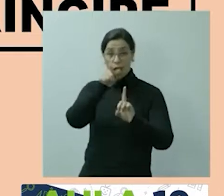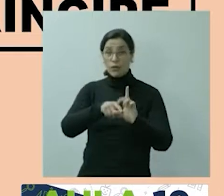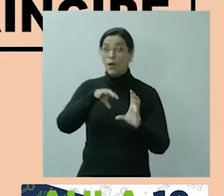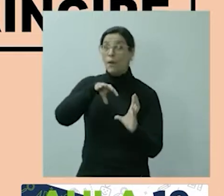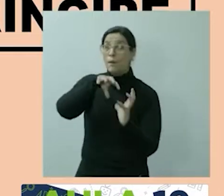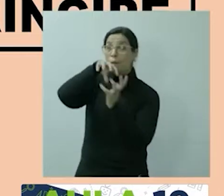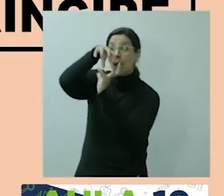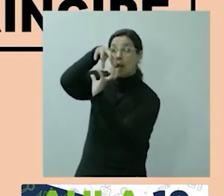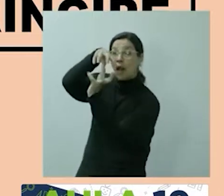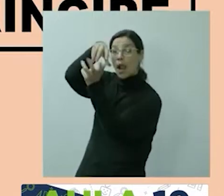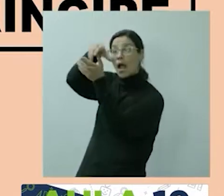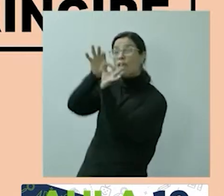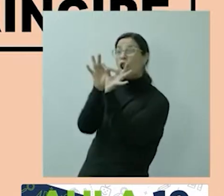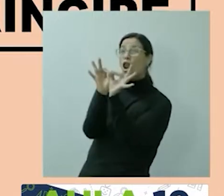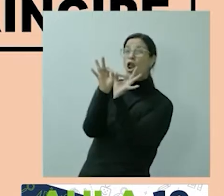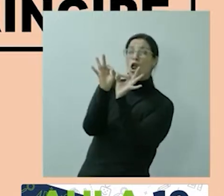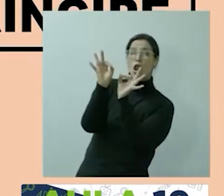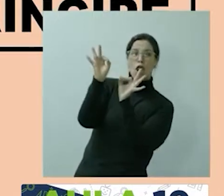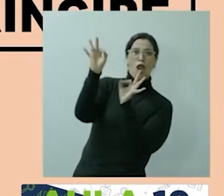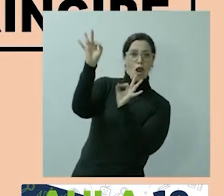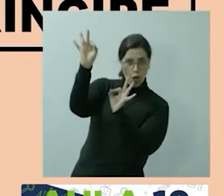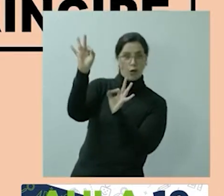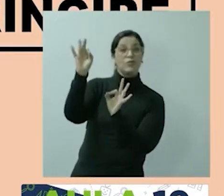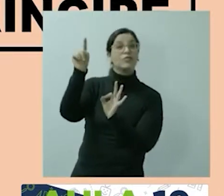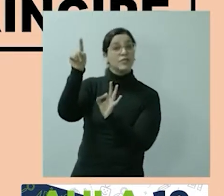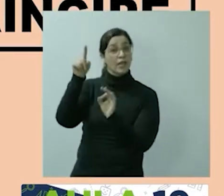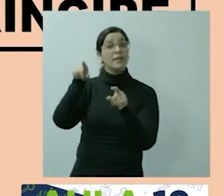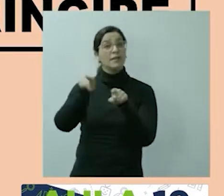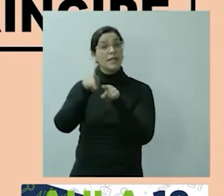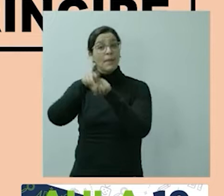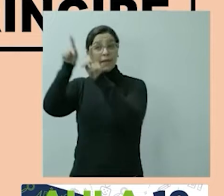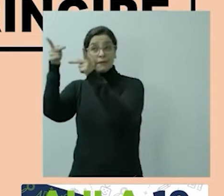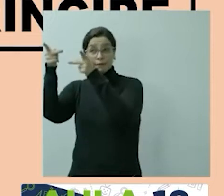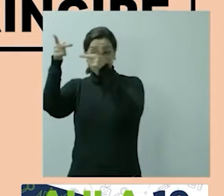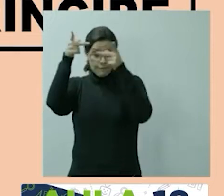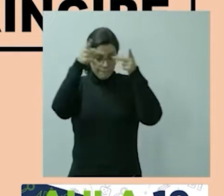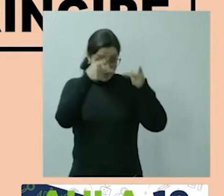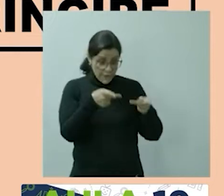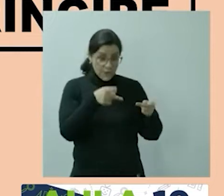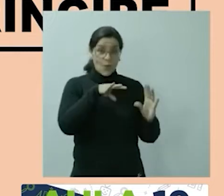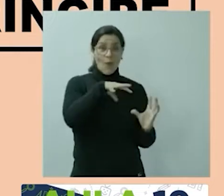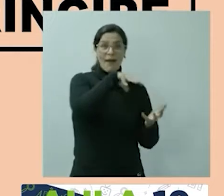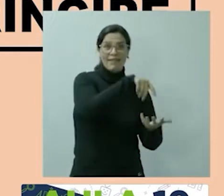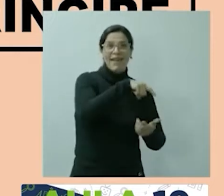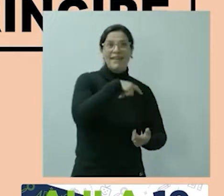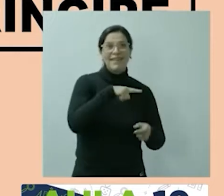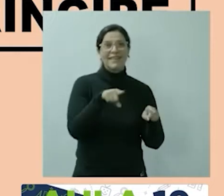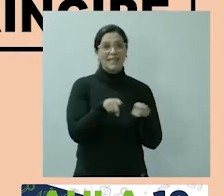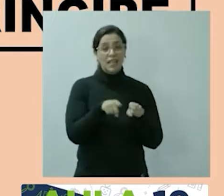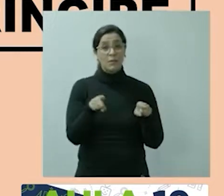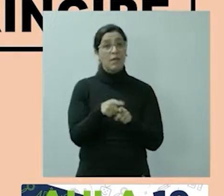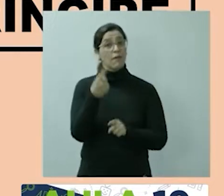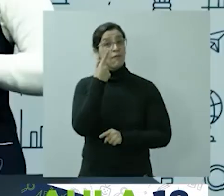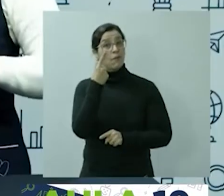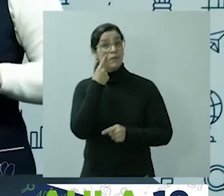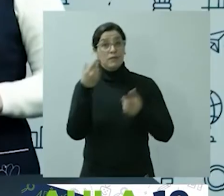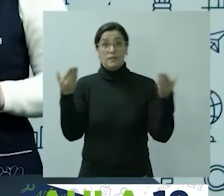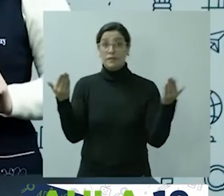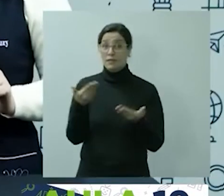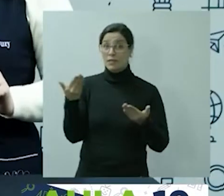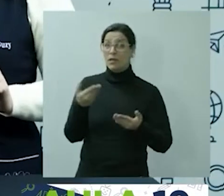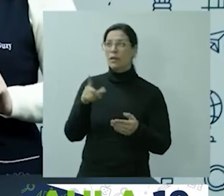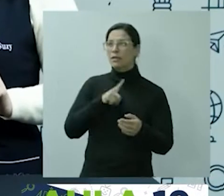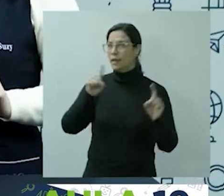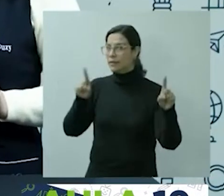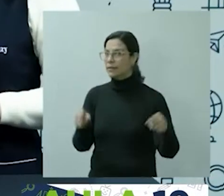num planeta bem distante da Terra e acabou vindo conhecer aqui o nosso planeta. Vamos agora para